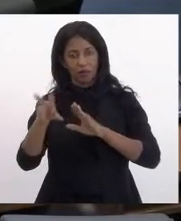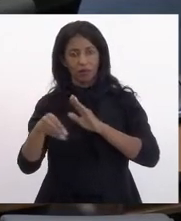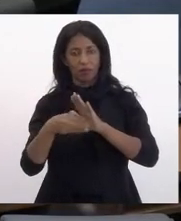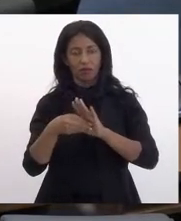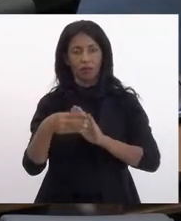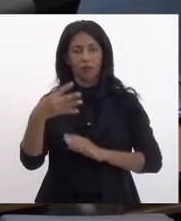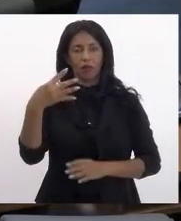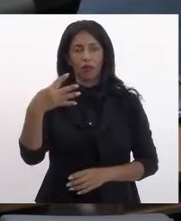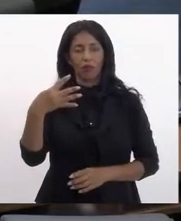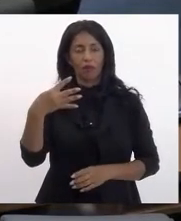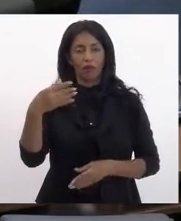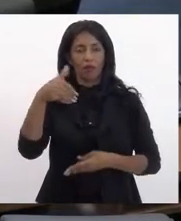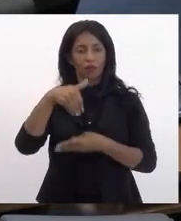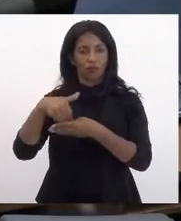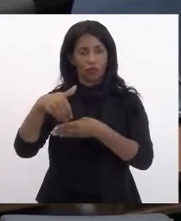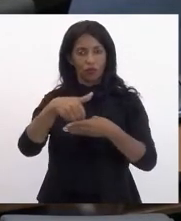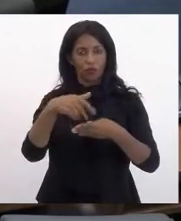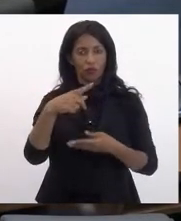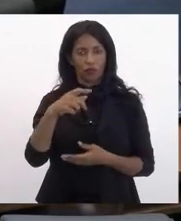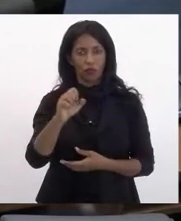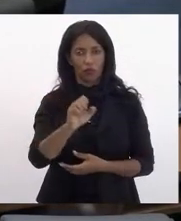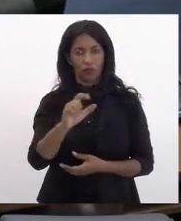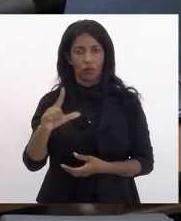4 votos do PSOL,